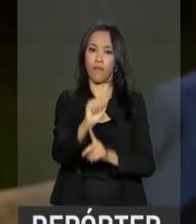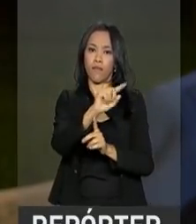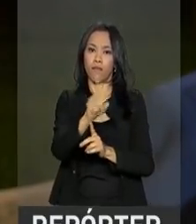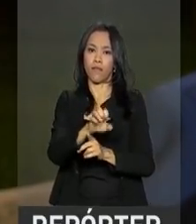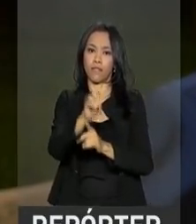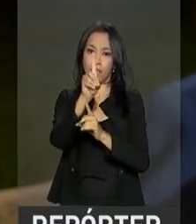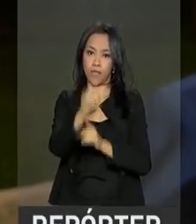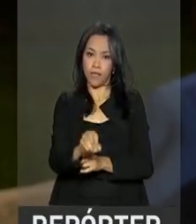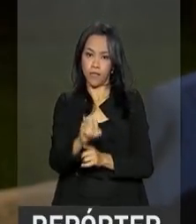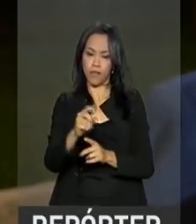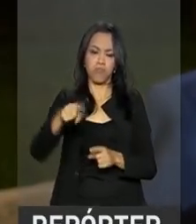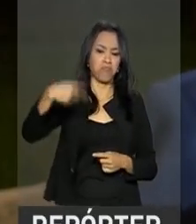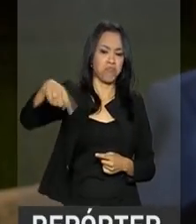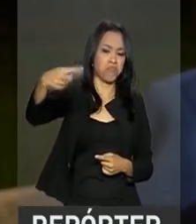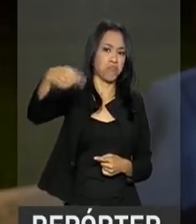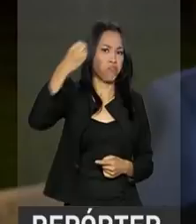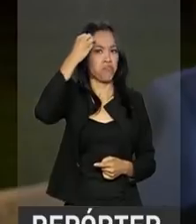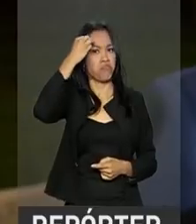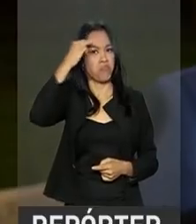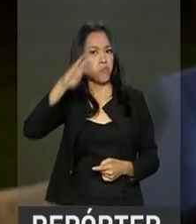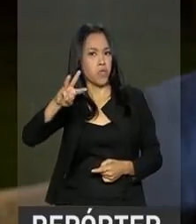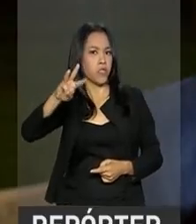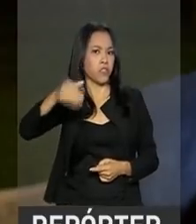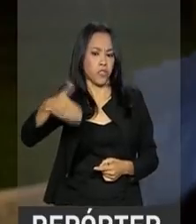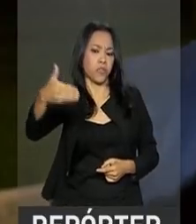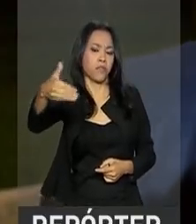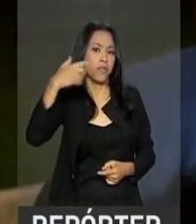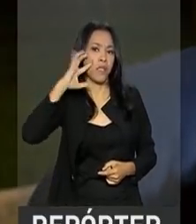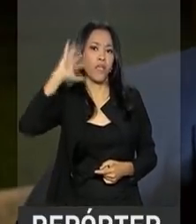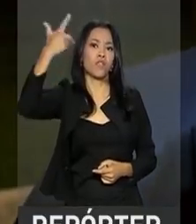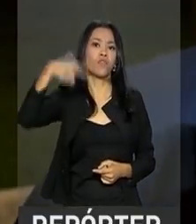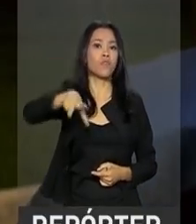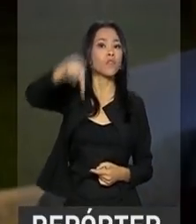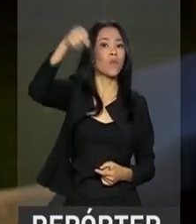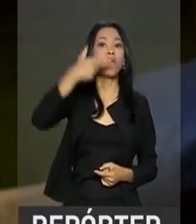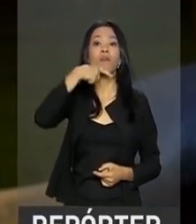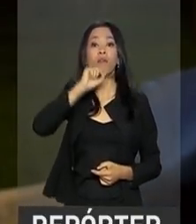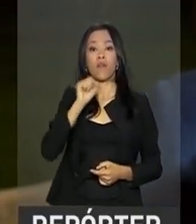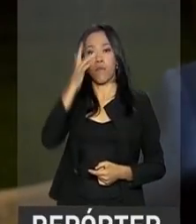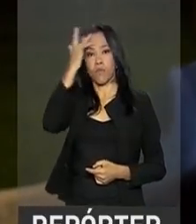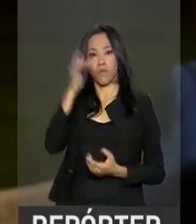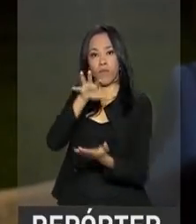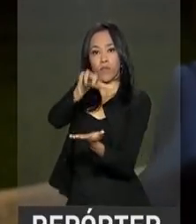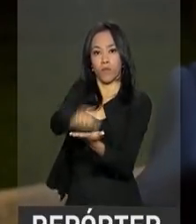nos próximos 2 ou no máximo 3 dias. Tá, a ideia é que